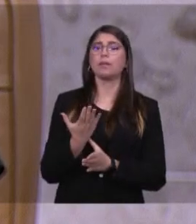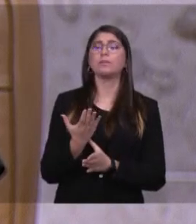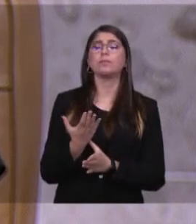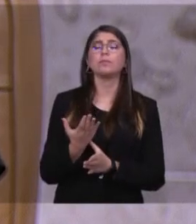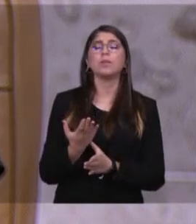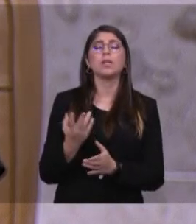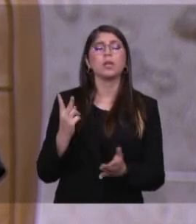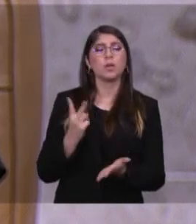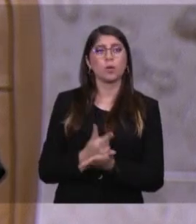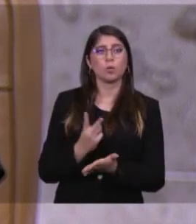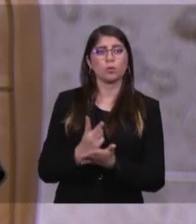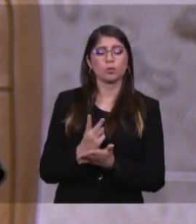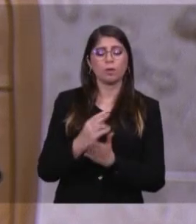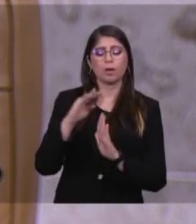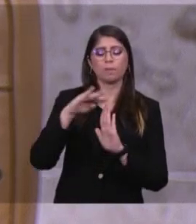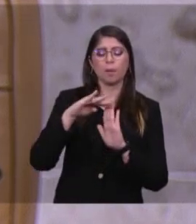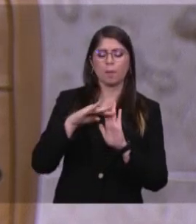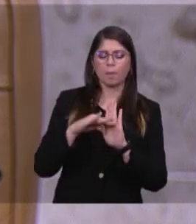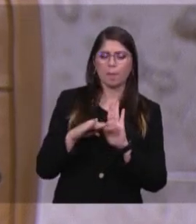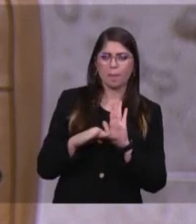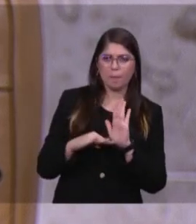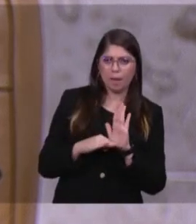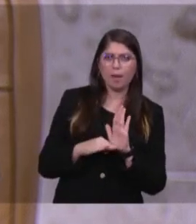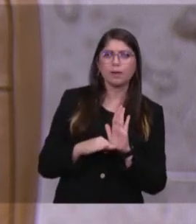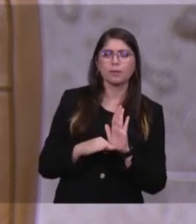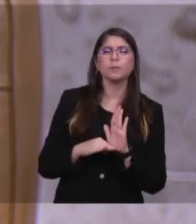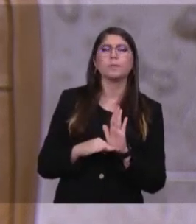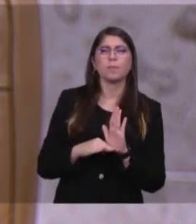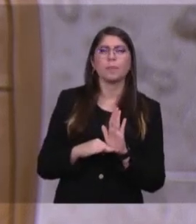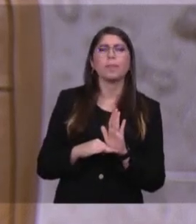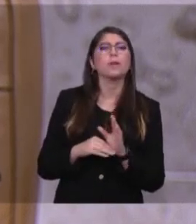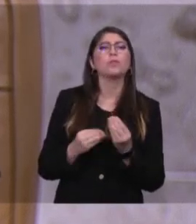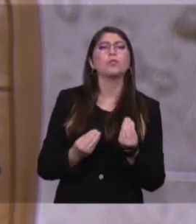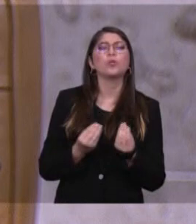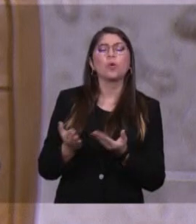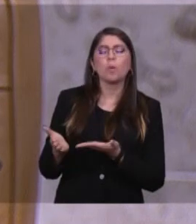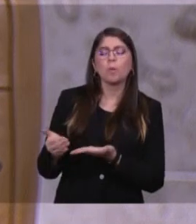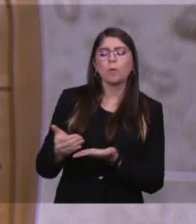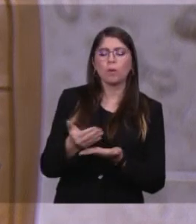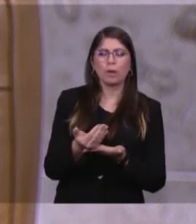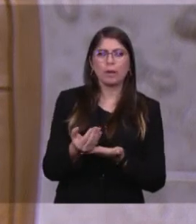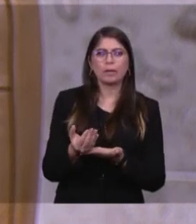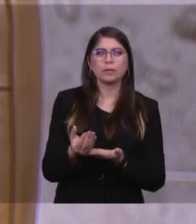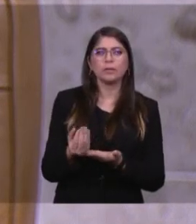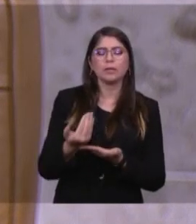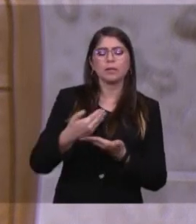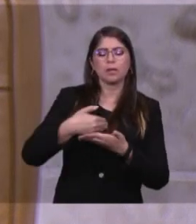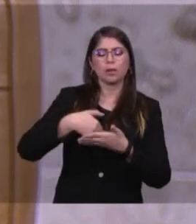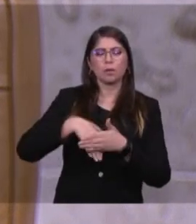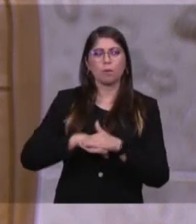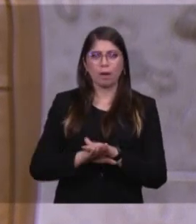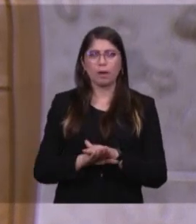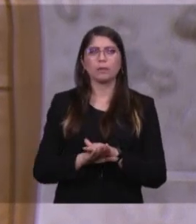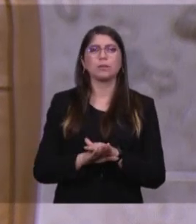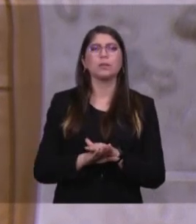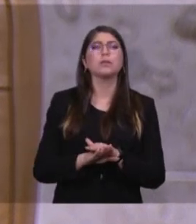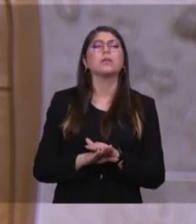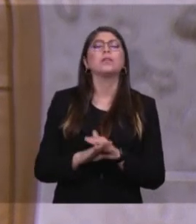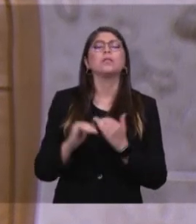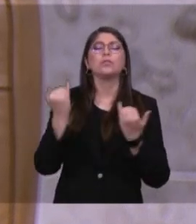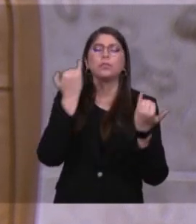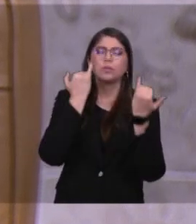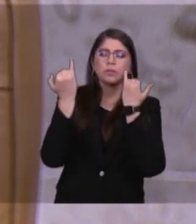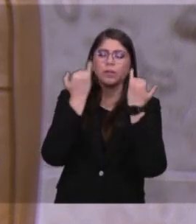construírem e manterem protocolos e rotinas de coleta, armazenamento e disponibilidade de dados sobre